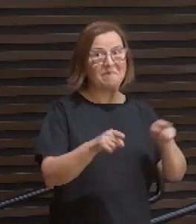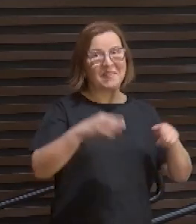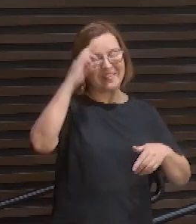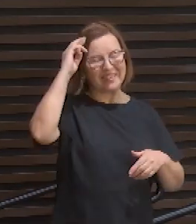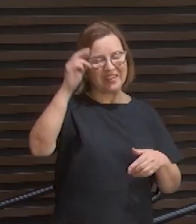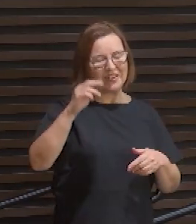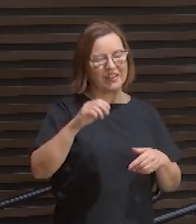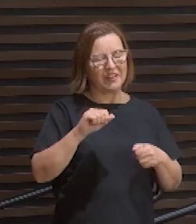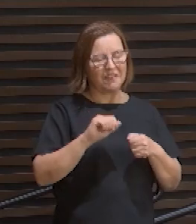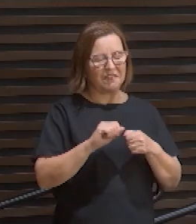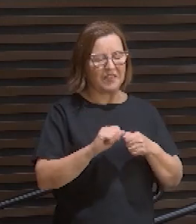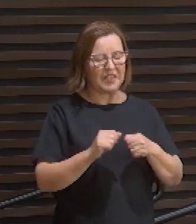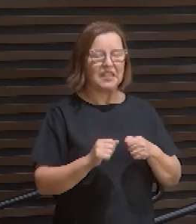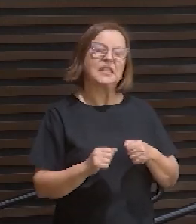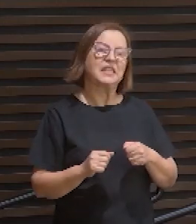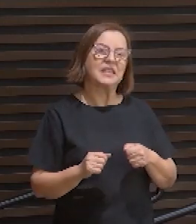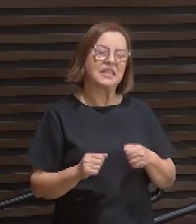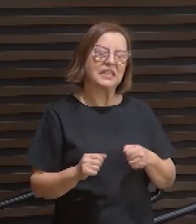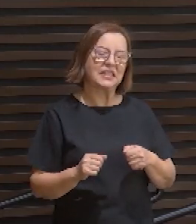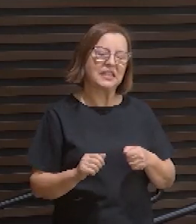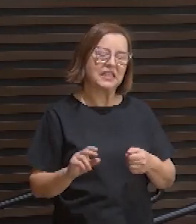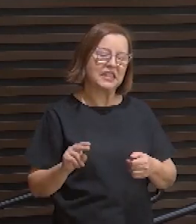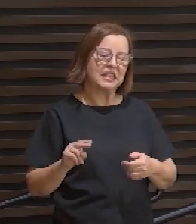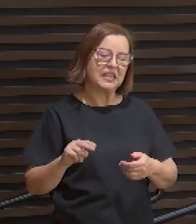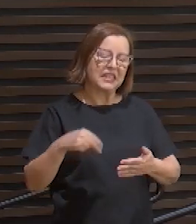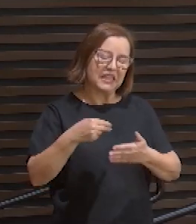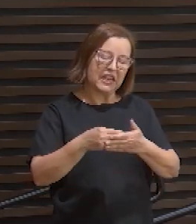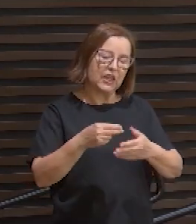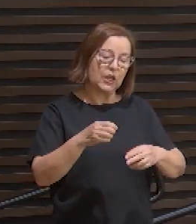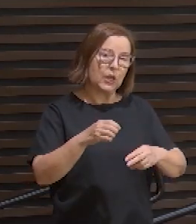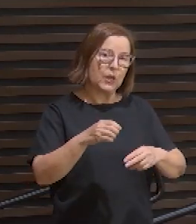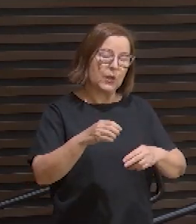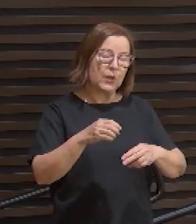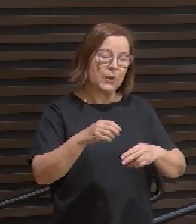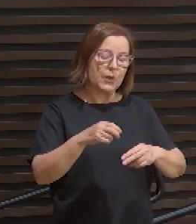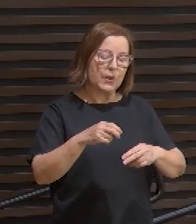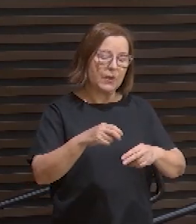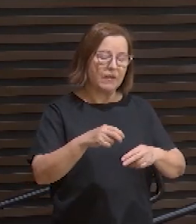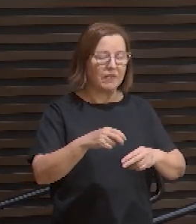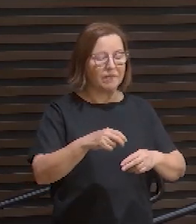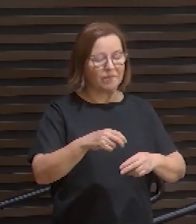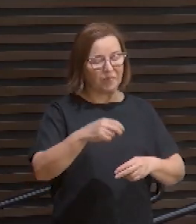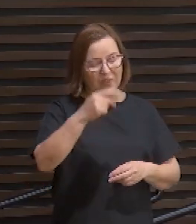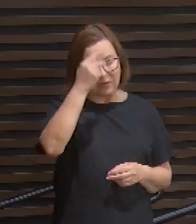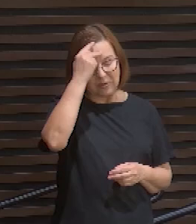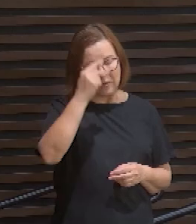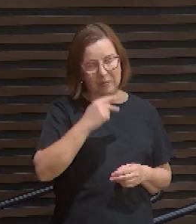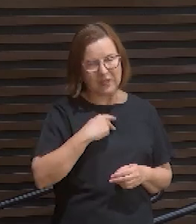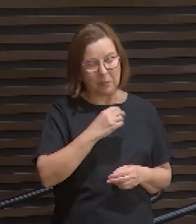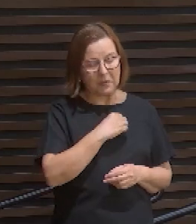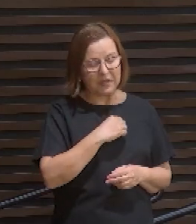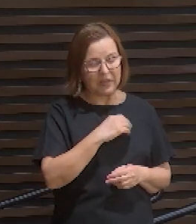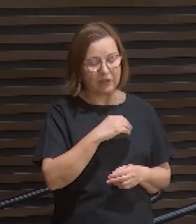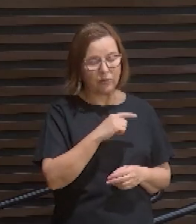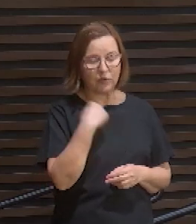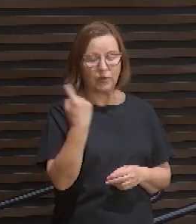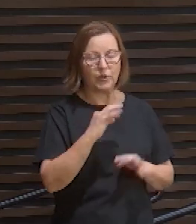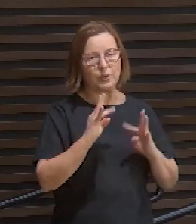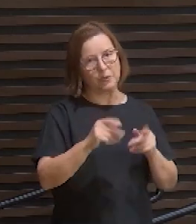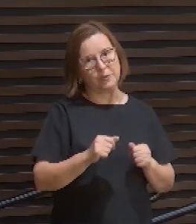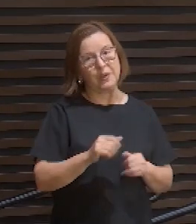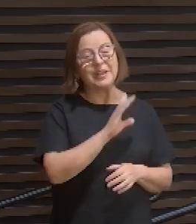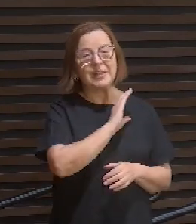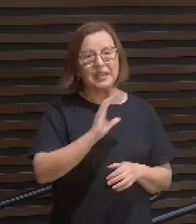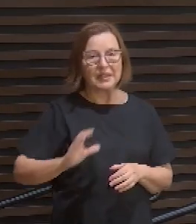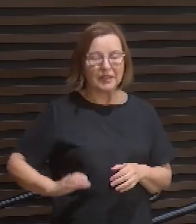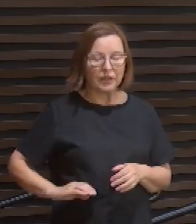sobre quem? Sobre ele a iniquidade de nós todos. Cristo morreu pelos nossos pecados, segundo